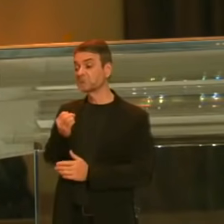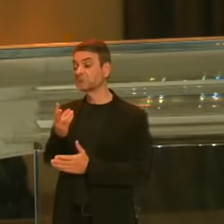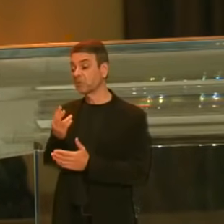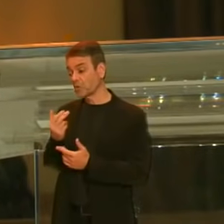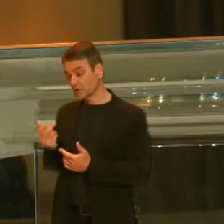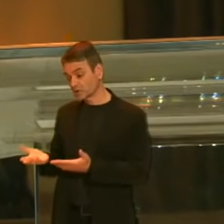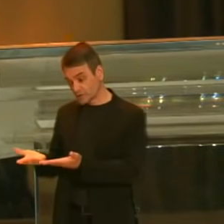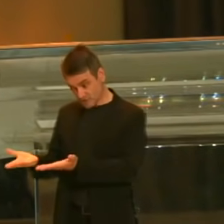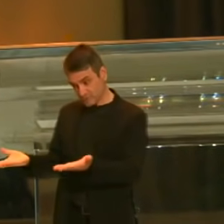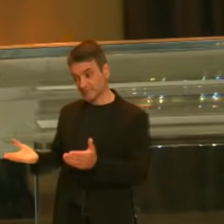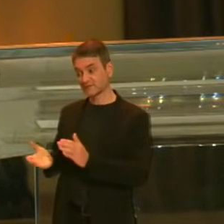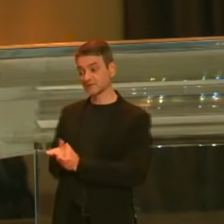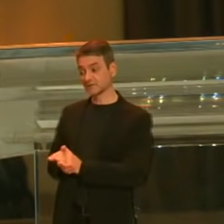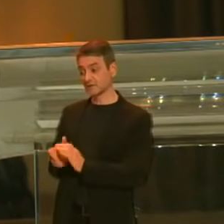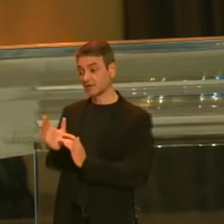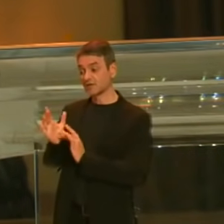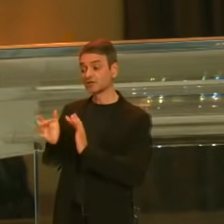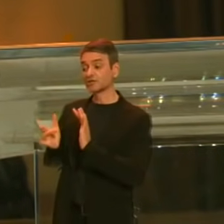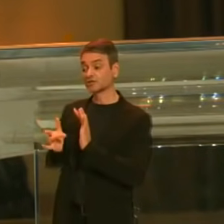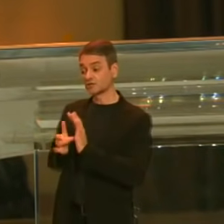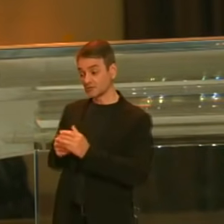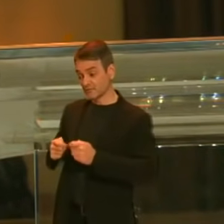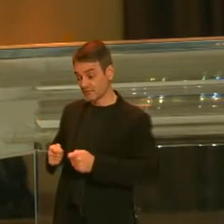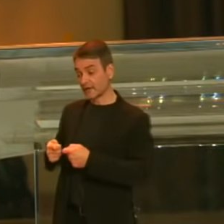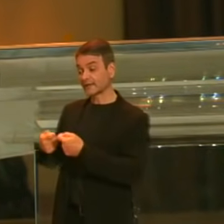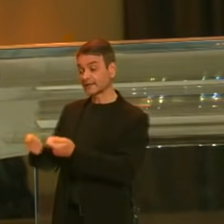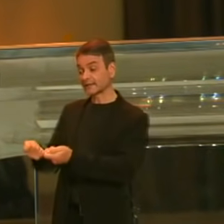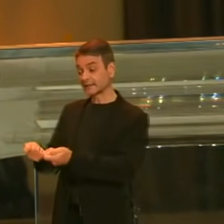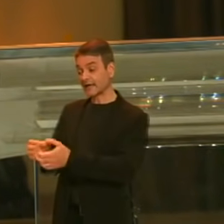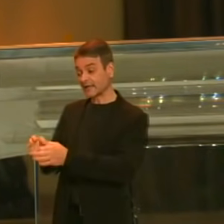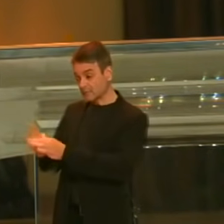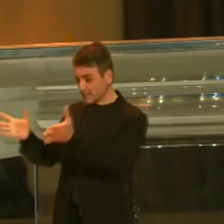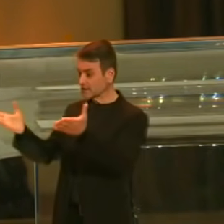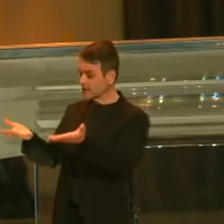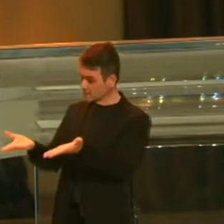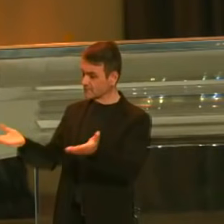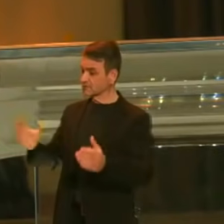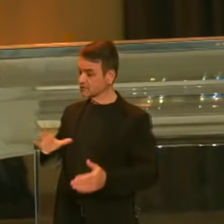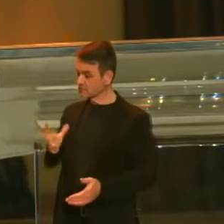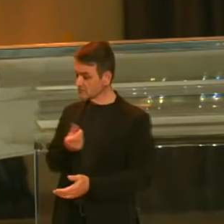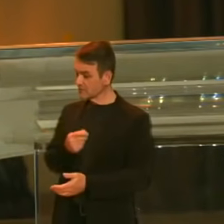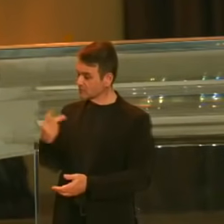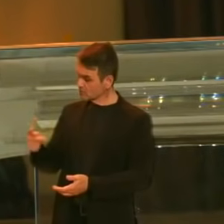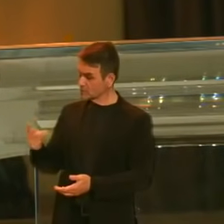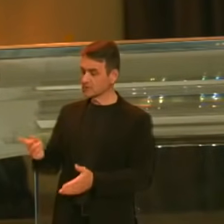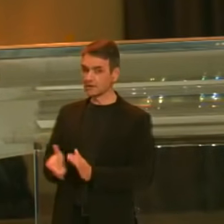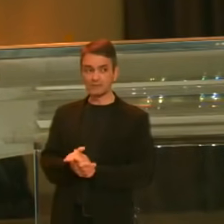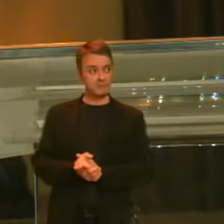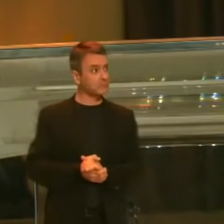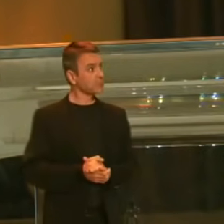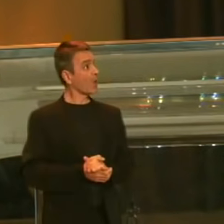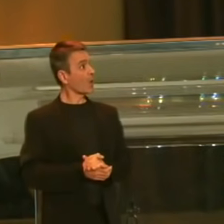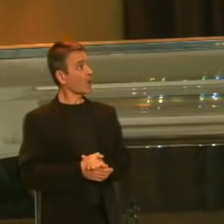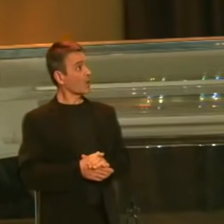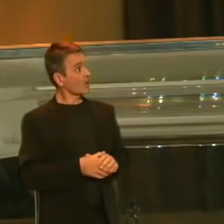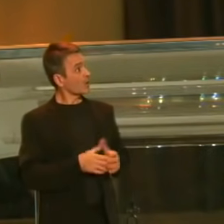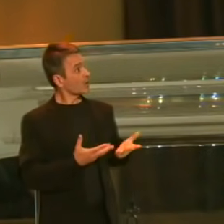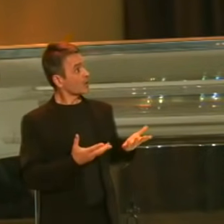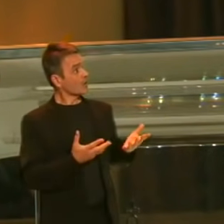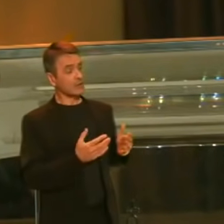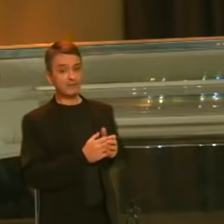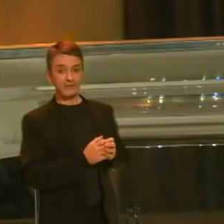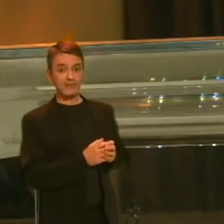notícia: Jesus é o teu libertador, é o teu salvador. Ela disse: que bênção!